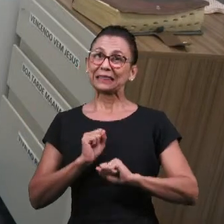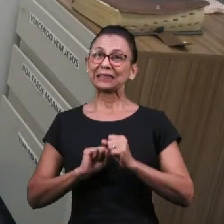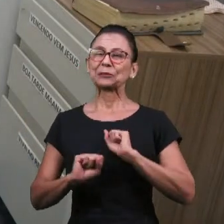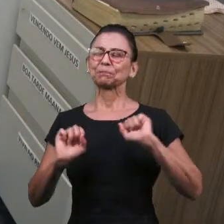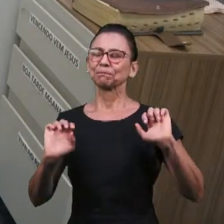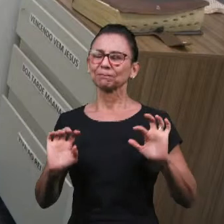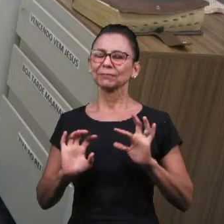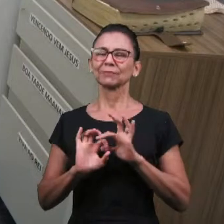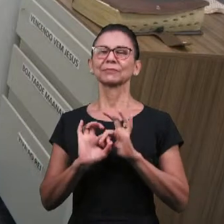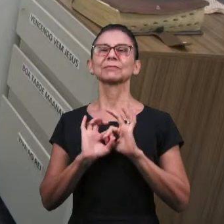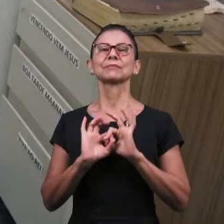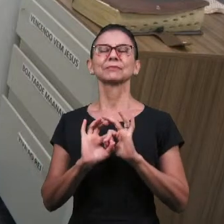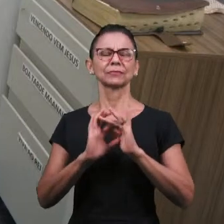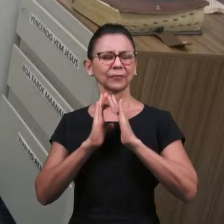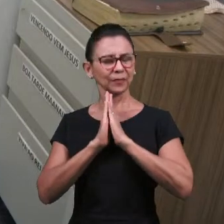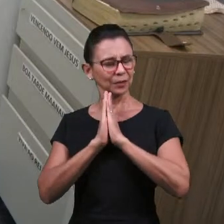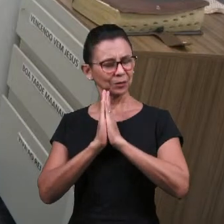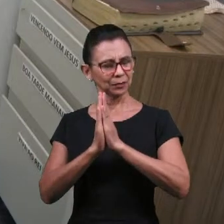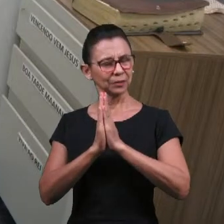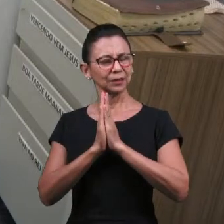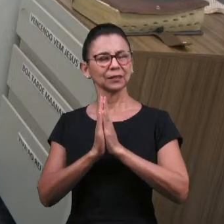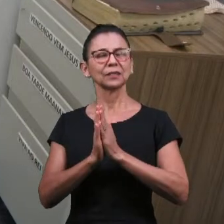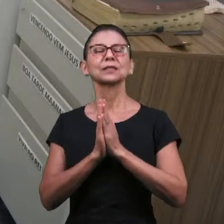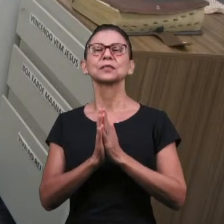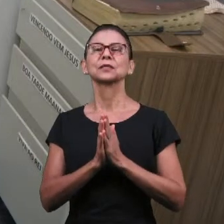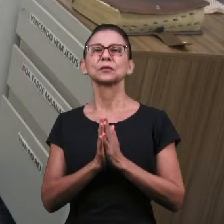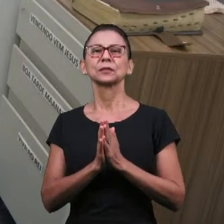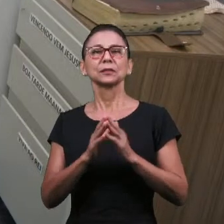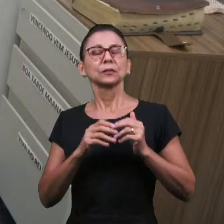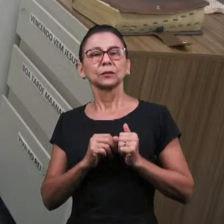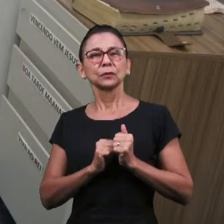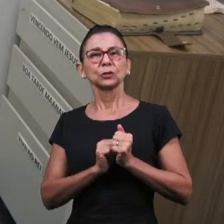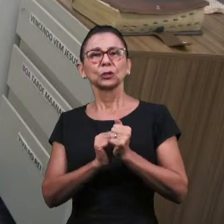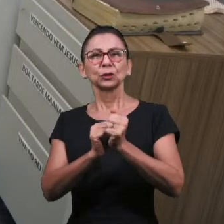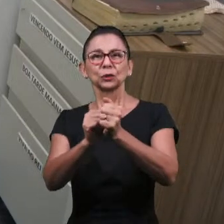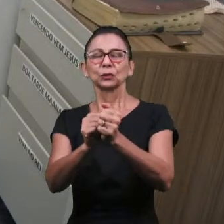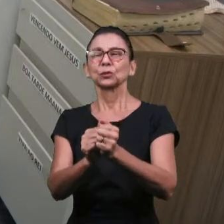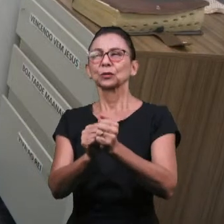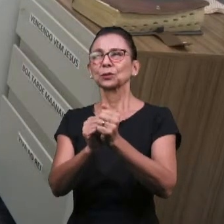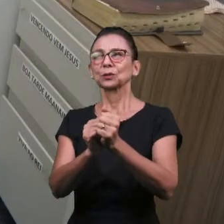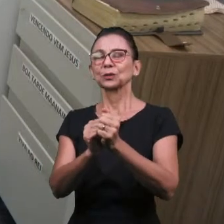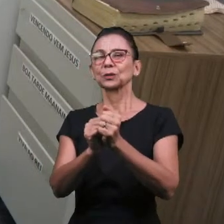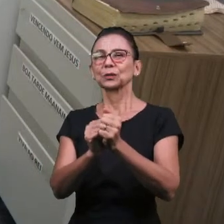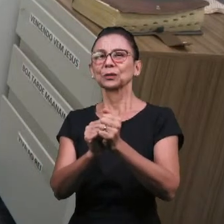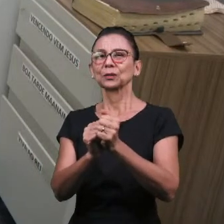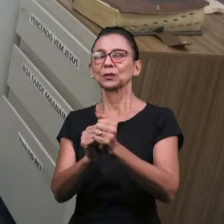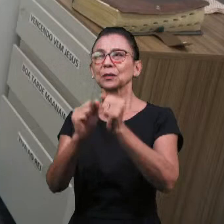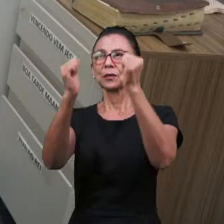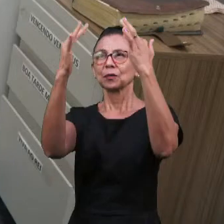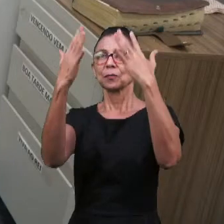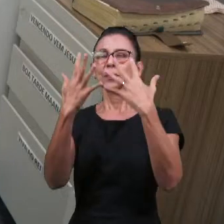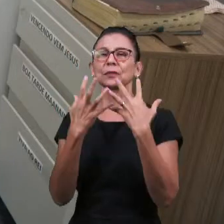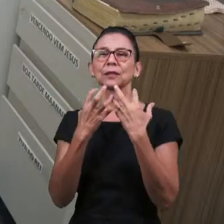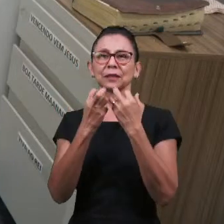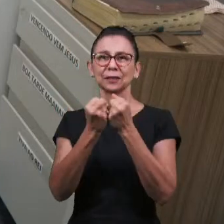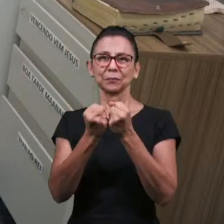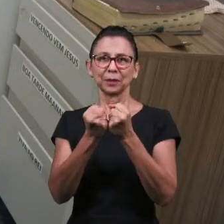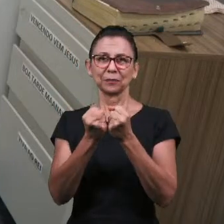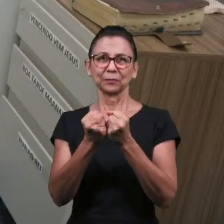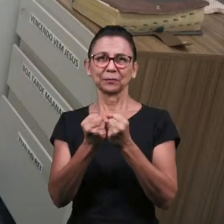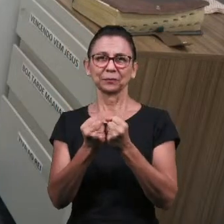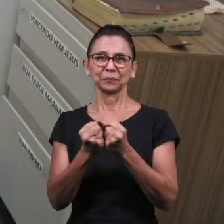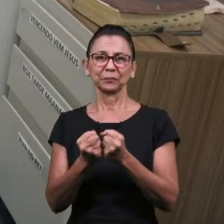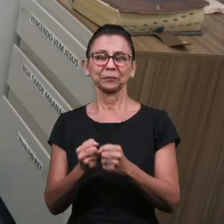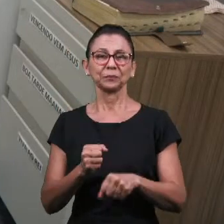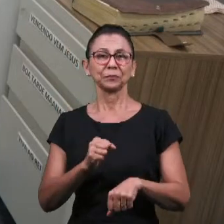comunhão, na oração, para podermos juntos recebermos uma bênção do Senhor Jesus. Olha, 19 horas mais